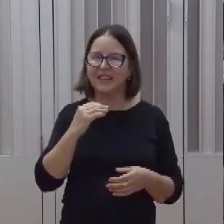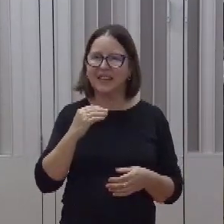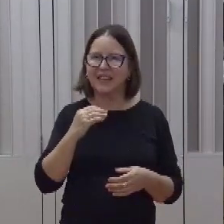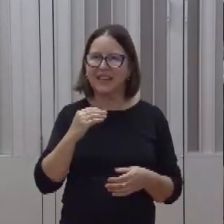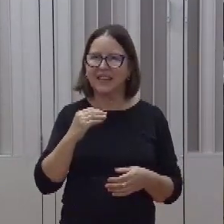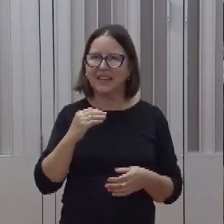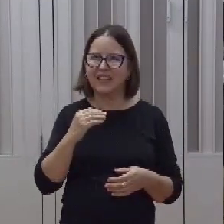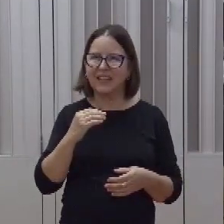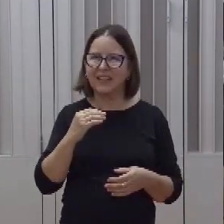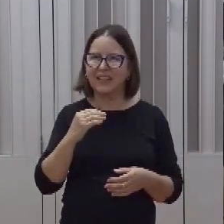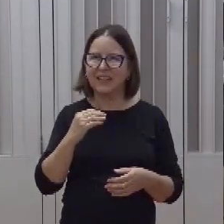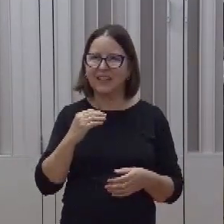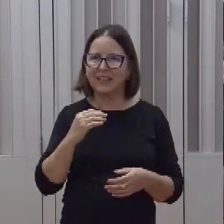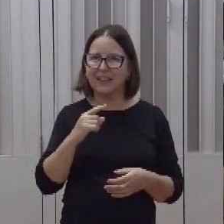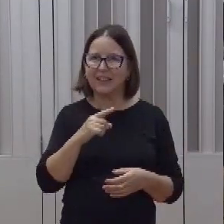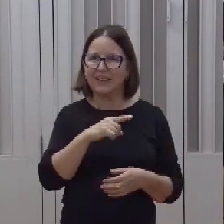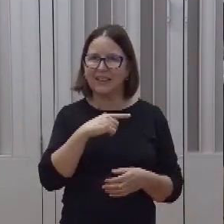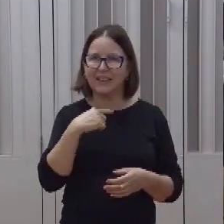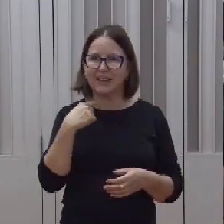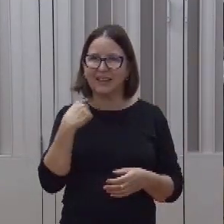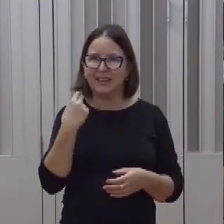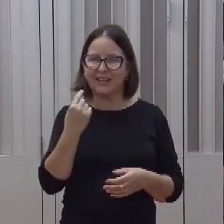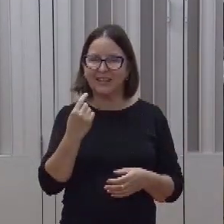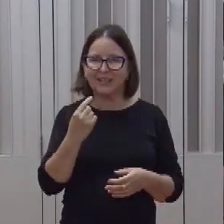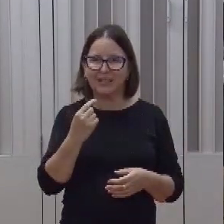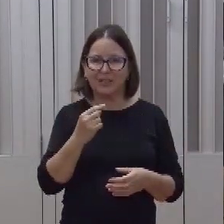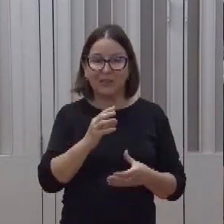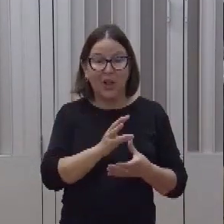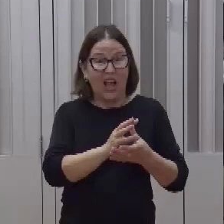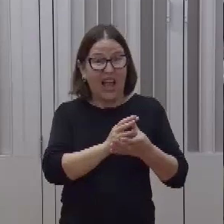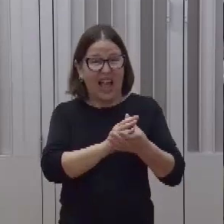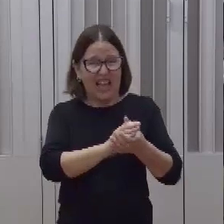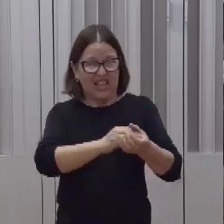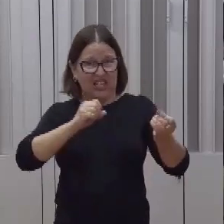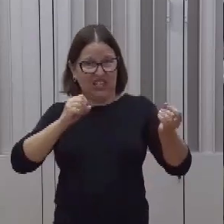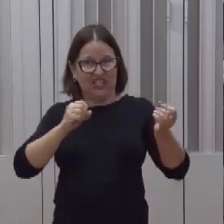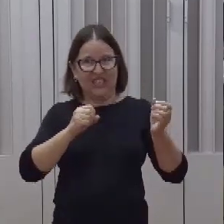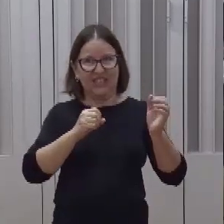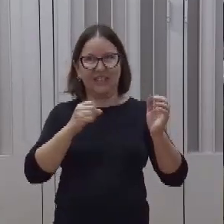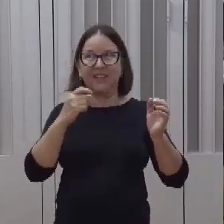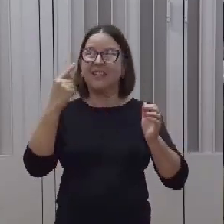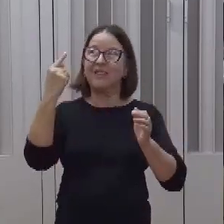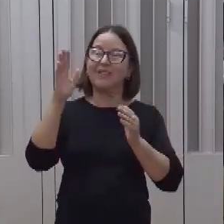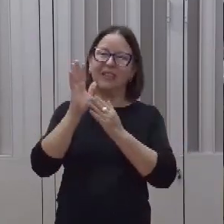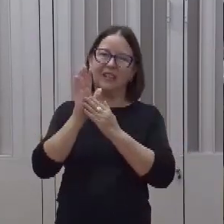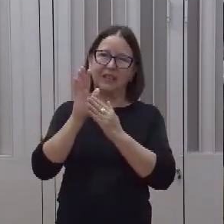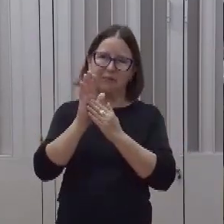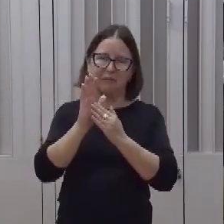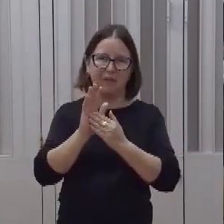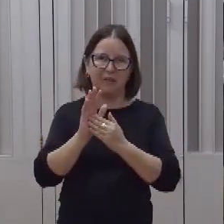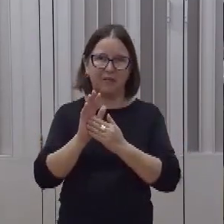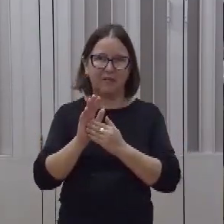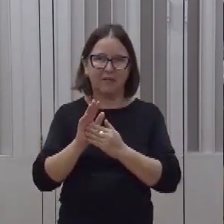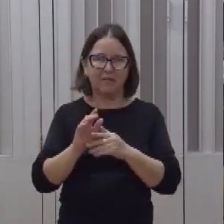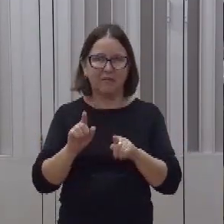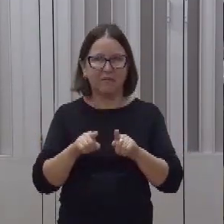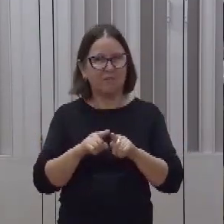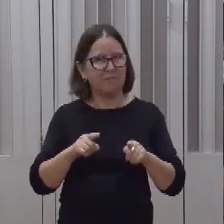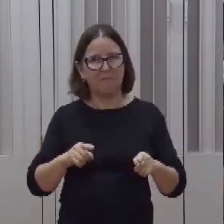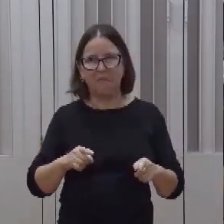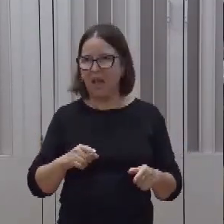nos arranque da sua mão, Ele, no entanto, não nos proibirá por nossa